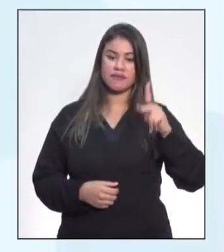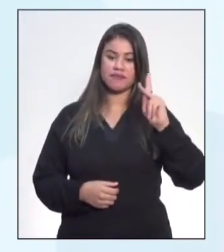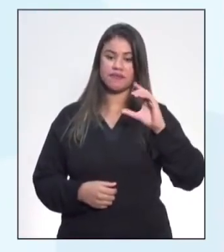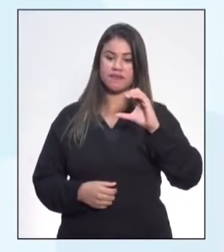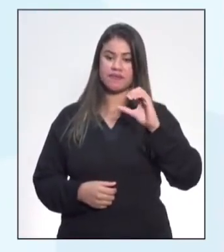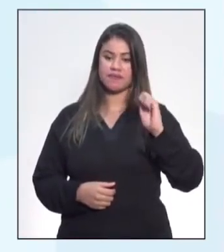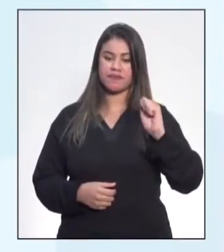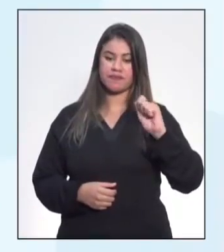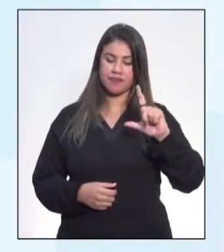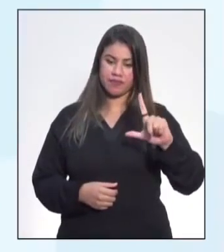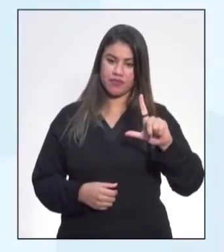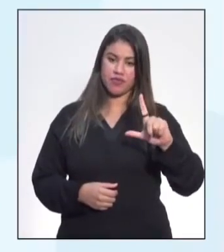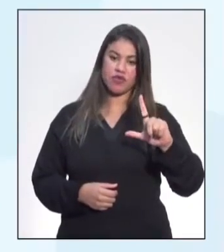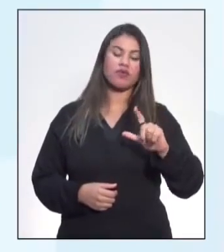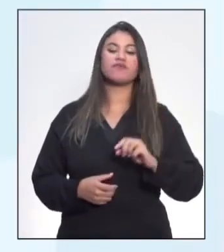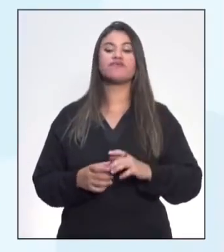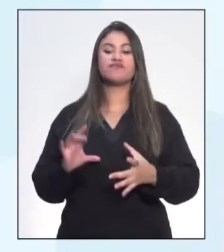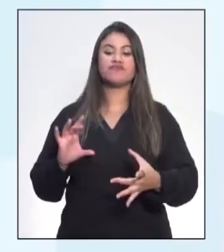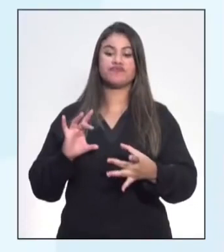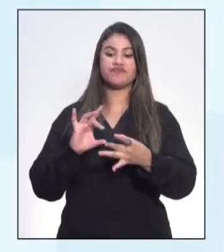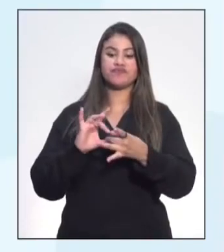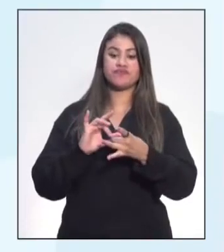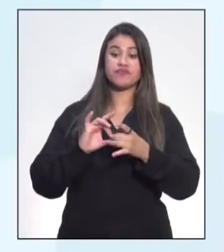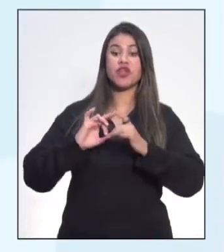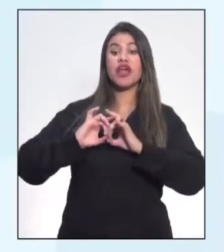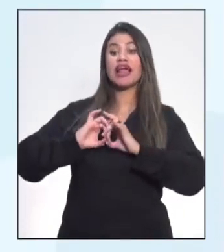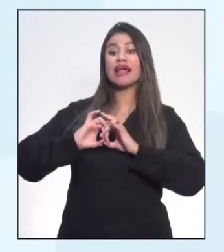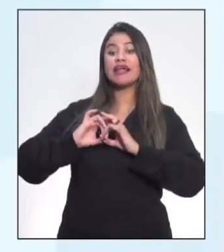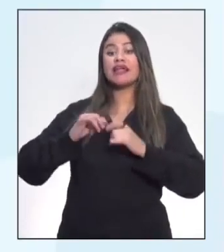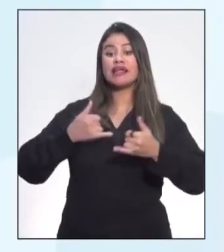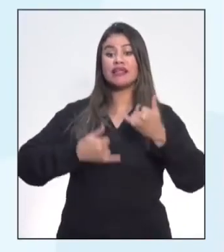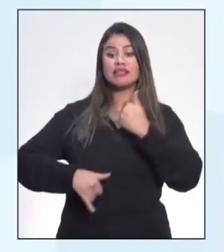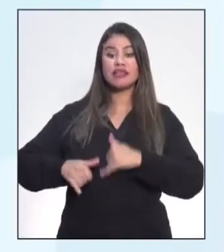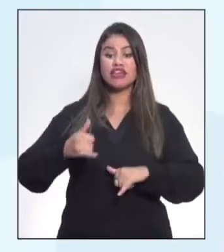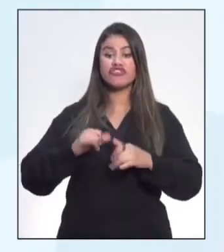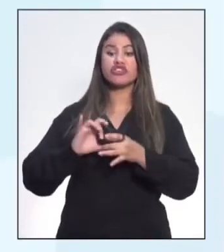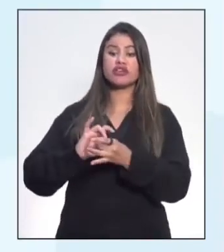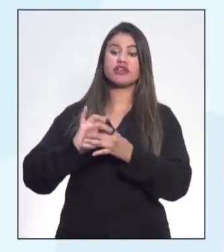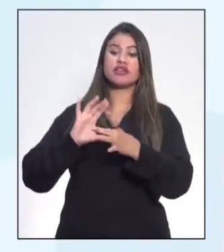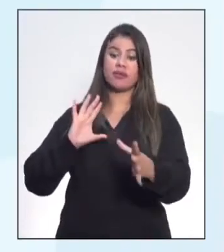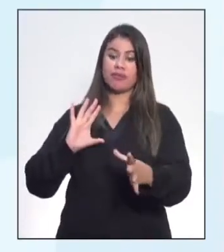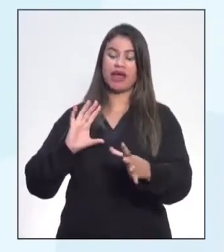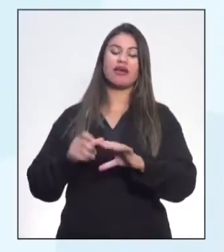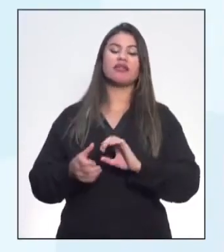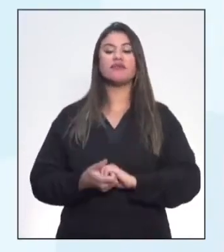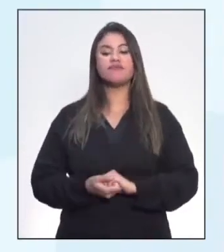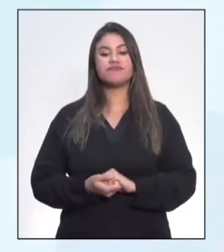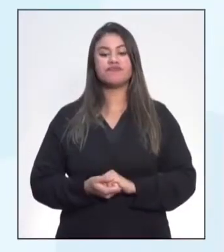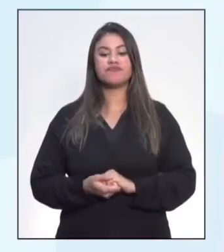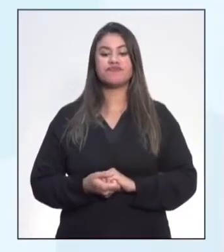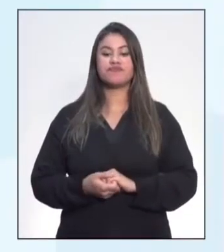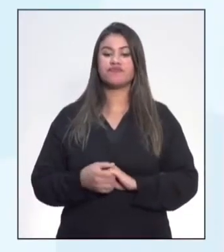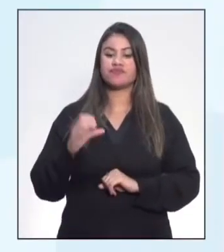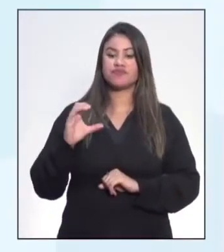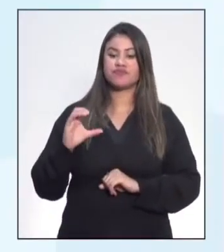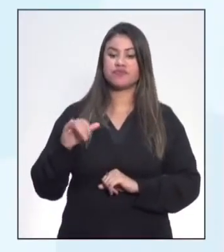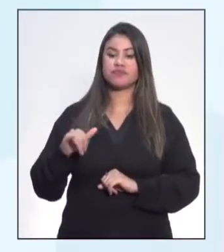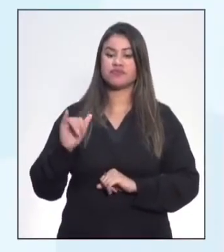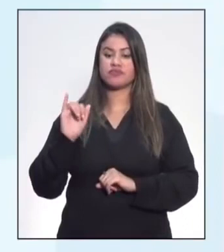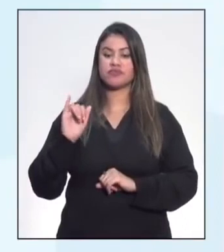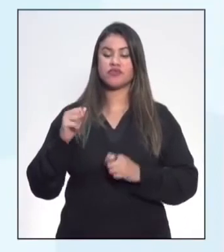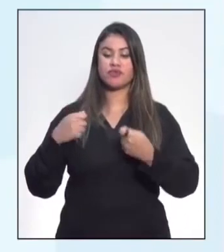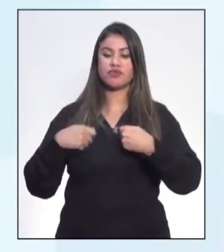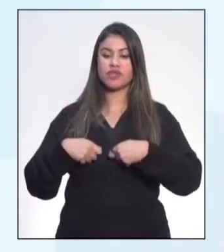libero energia. E para eu formar o C e o Y, eu vou precisar de